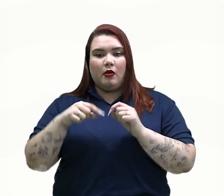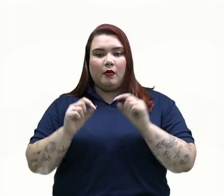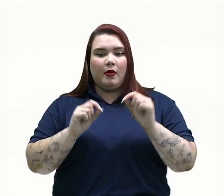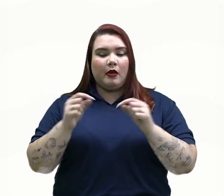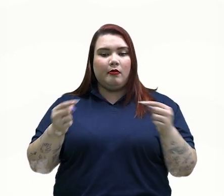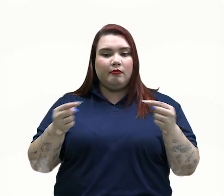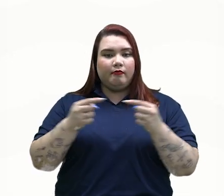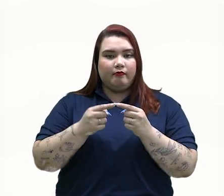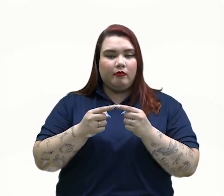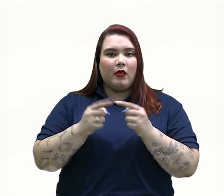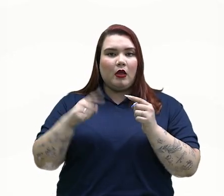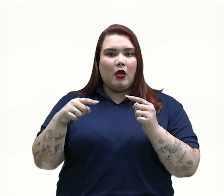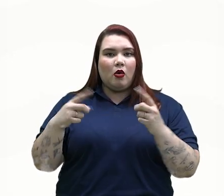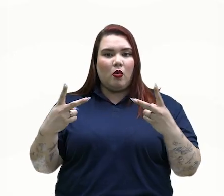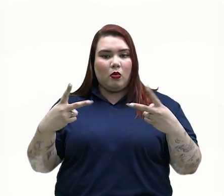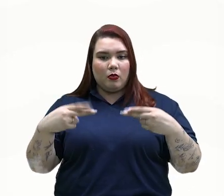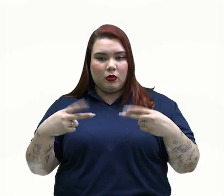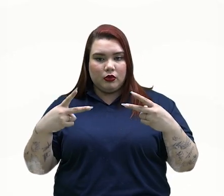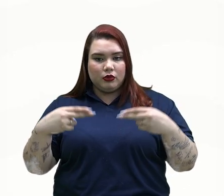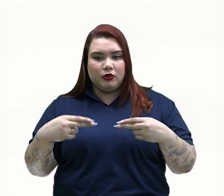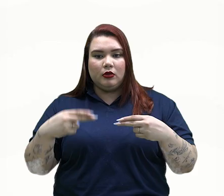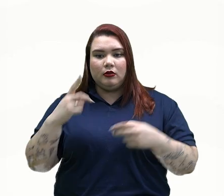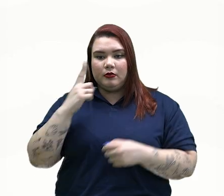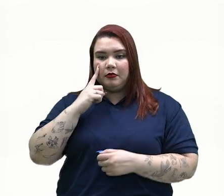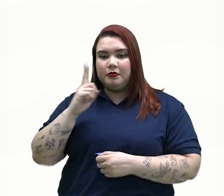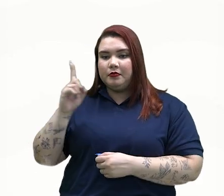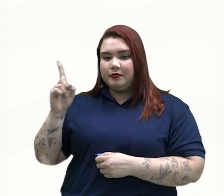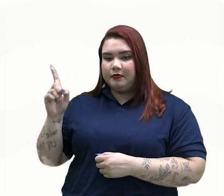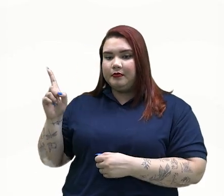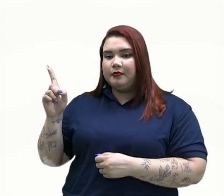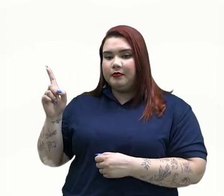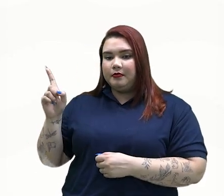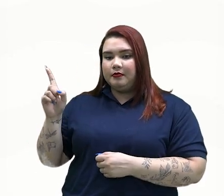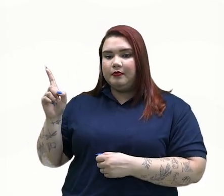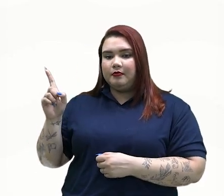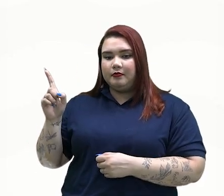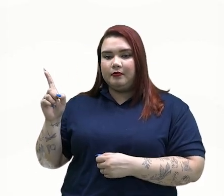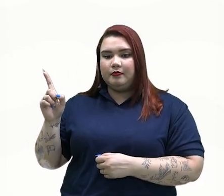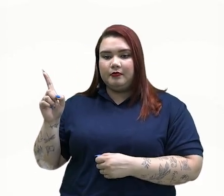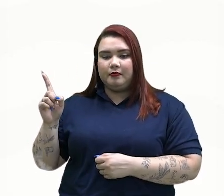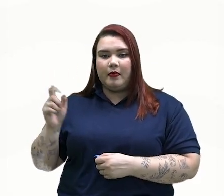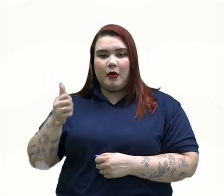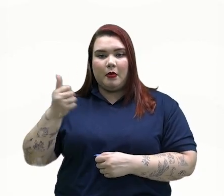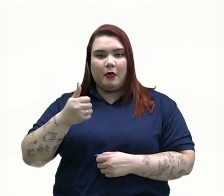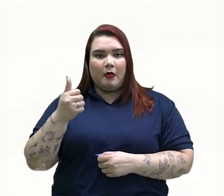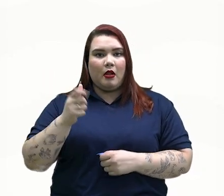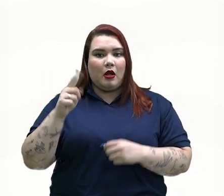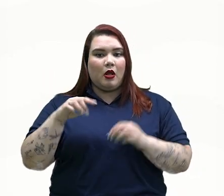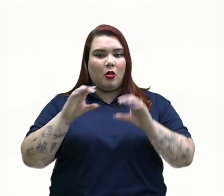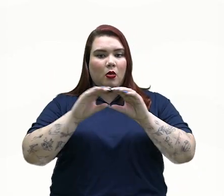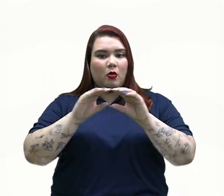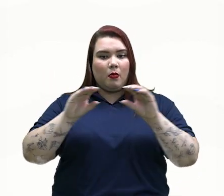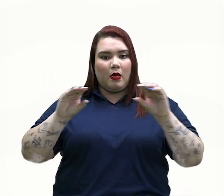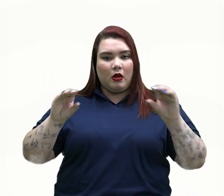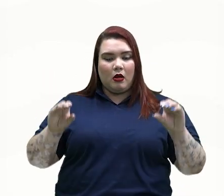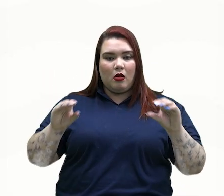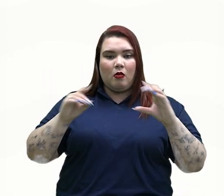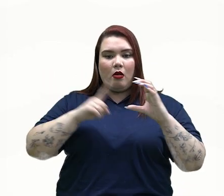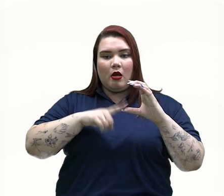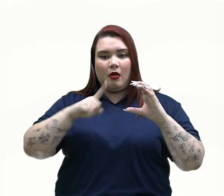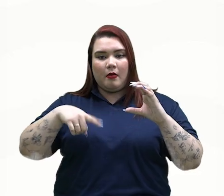Então, tá aí, ó. Classificação da primeira cadeia, ela é normal,